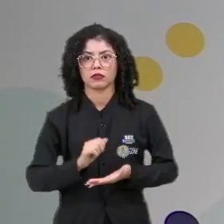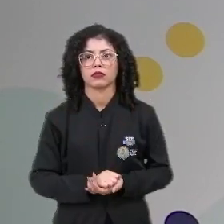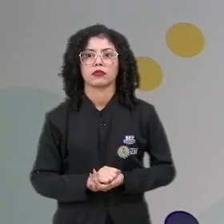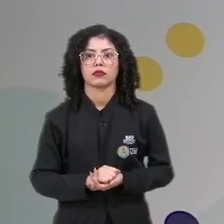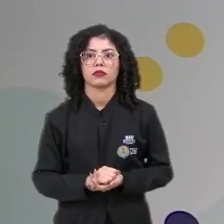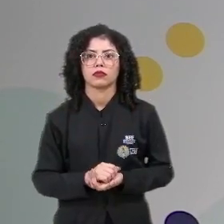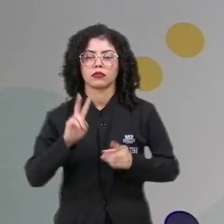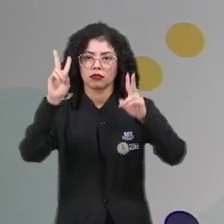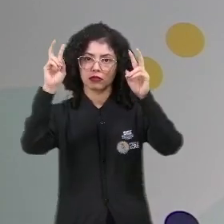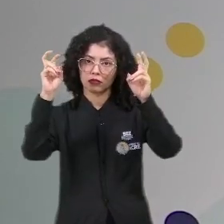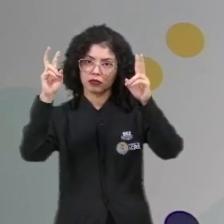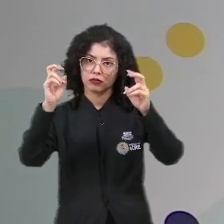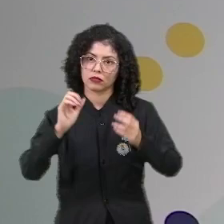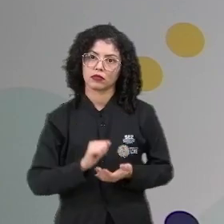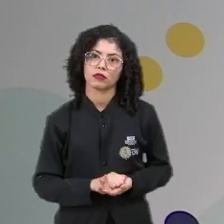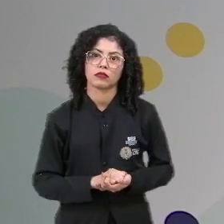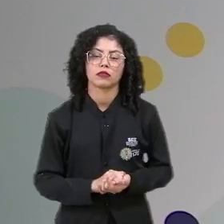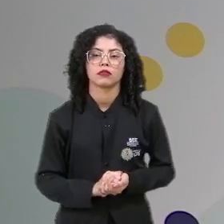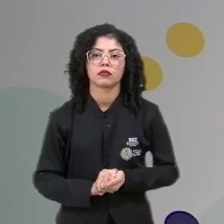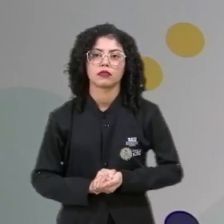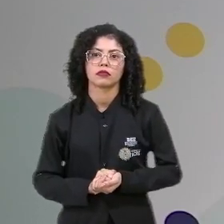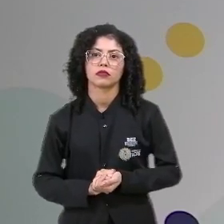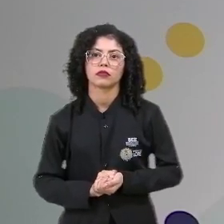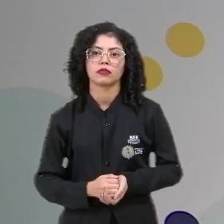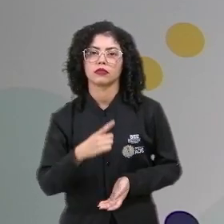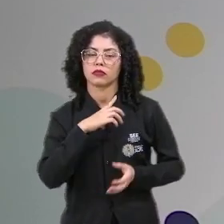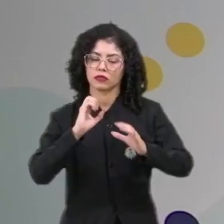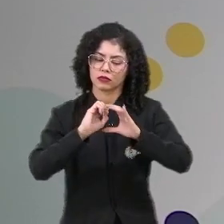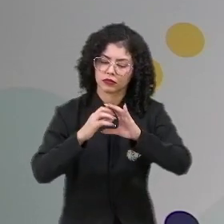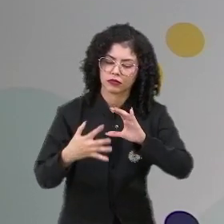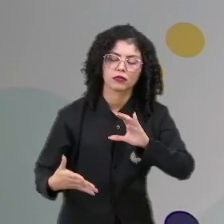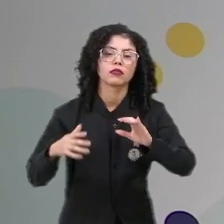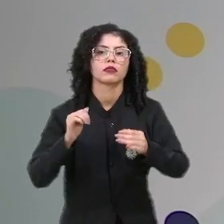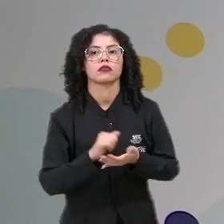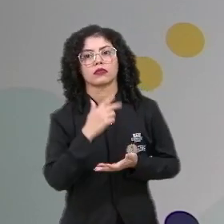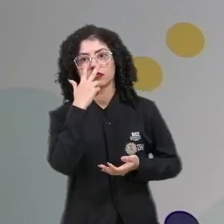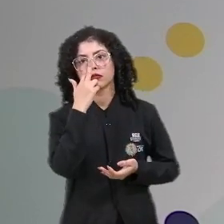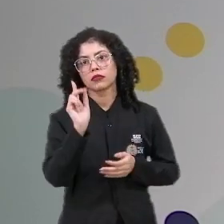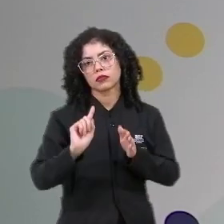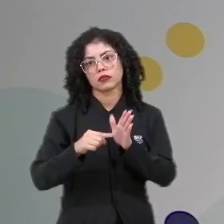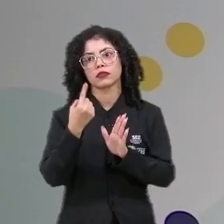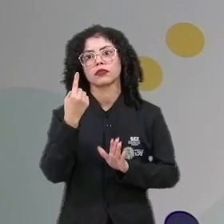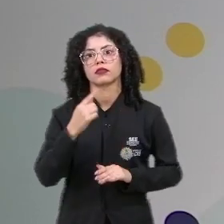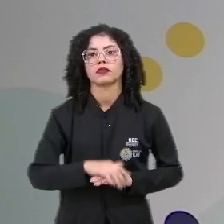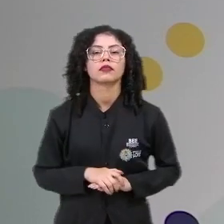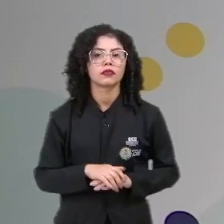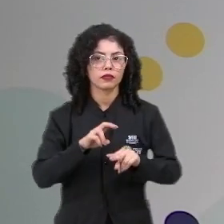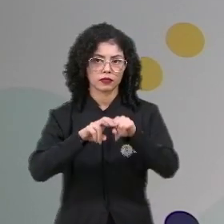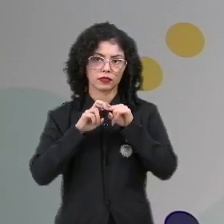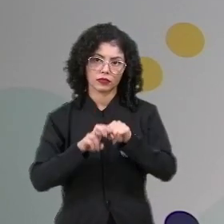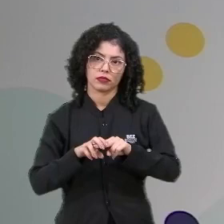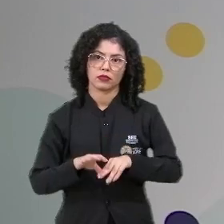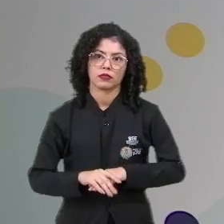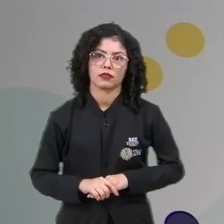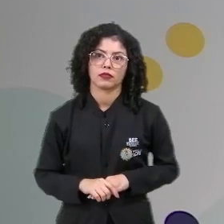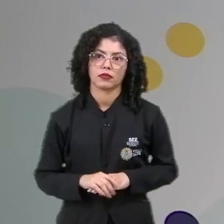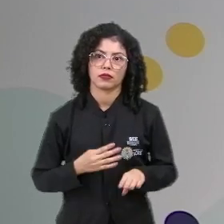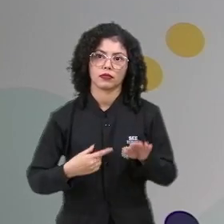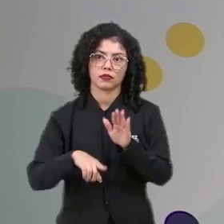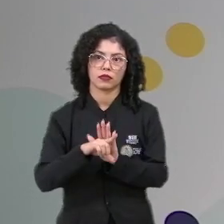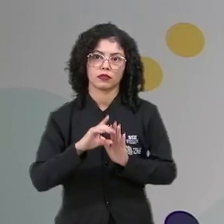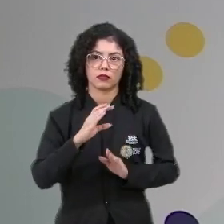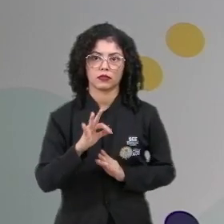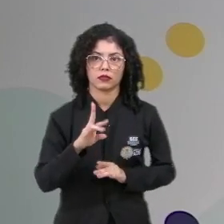oitavo elemento, de acordo com ele, tinham características parecidas com o primeiro, por isso que ficou conhecido como lei